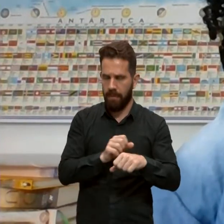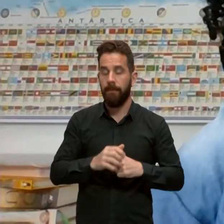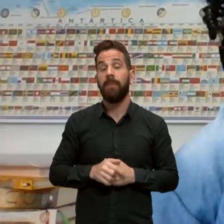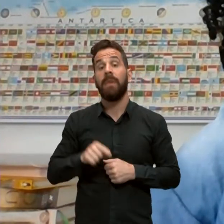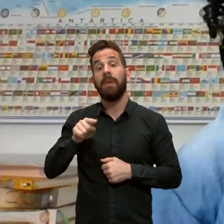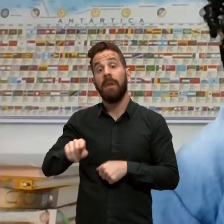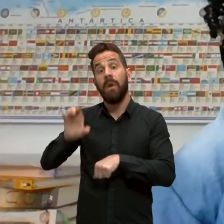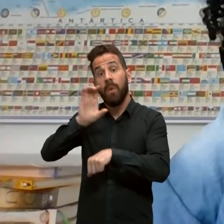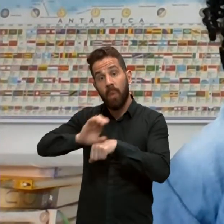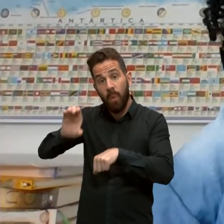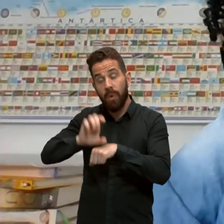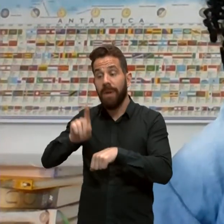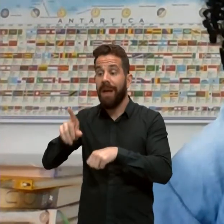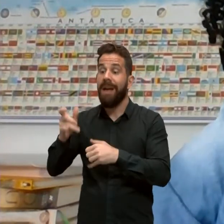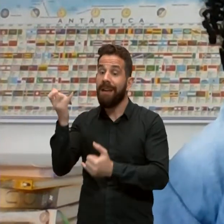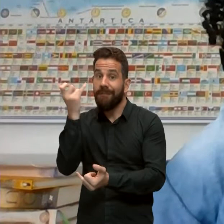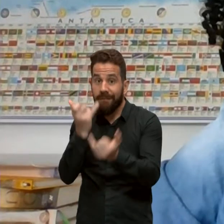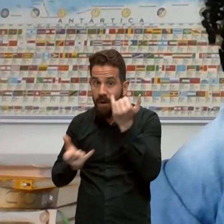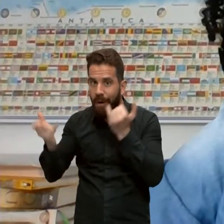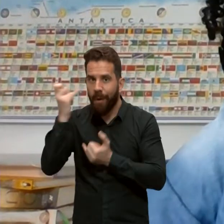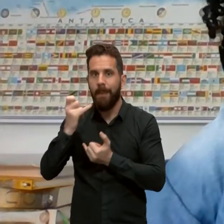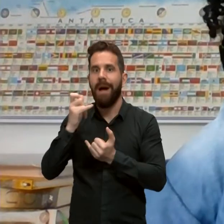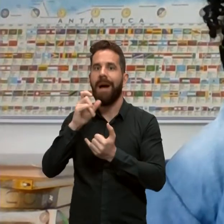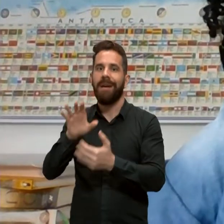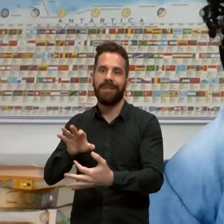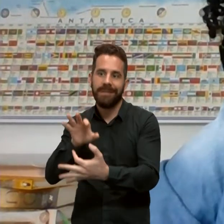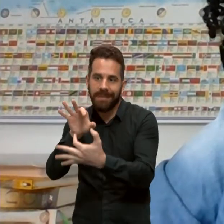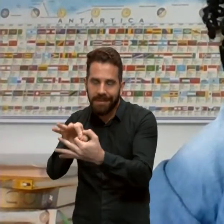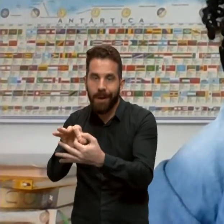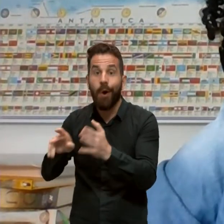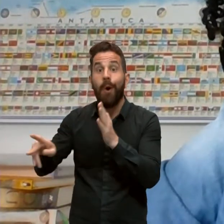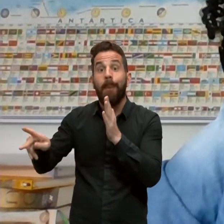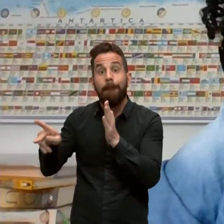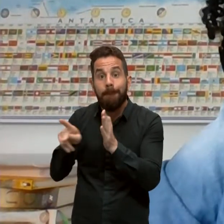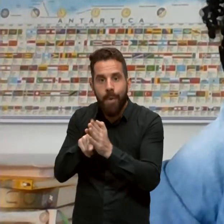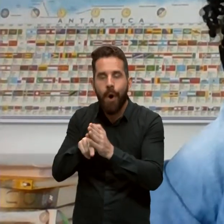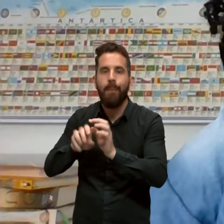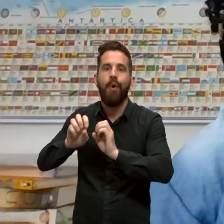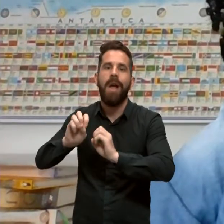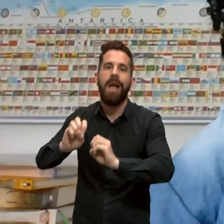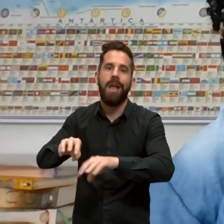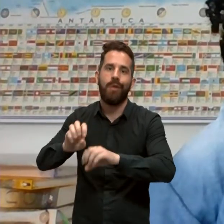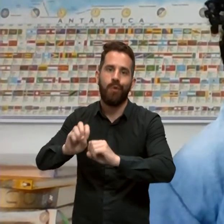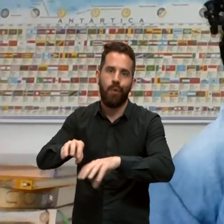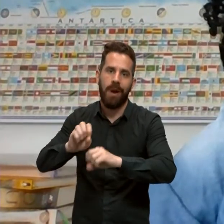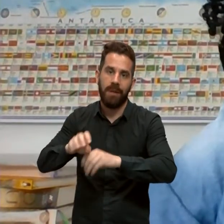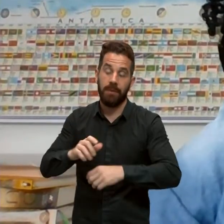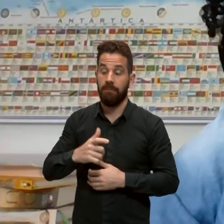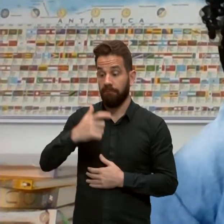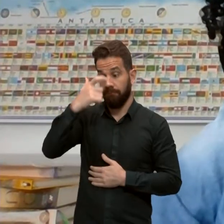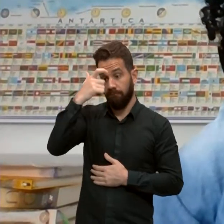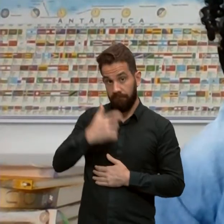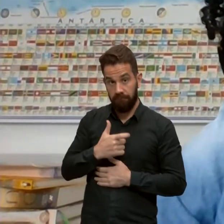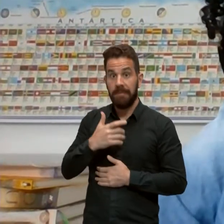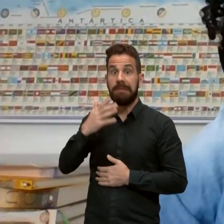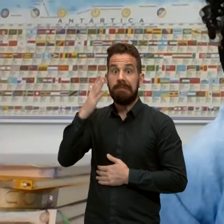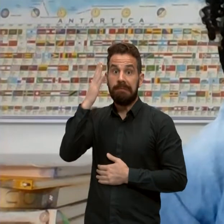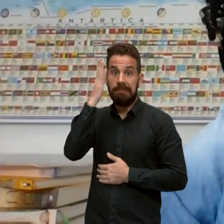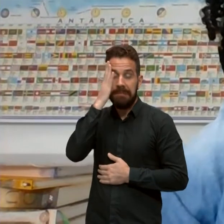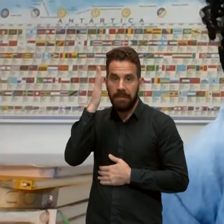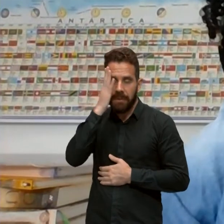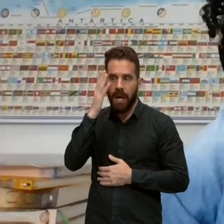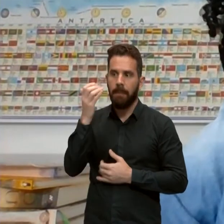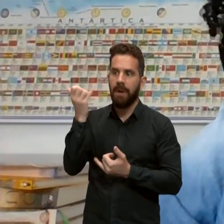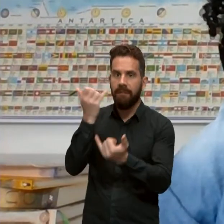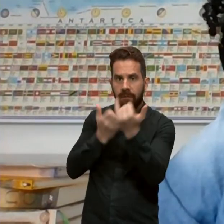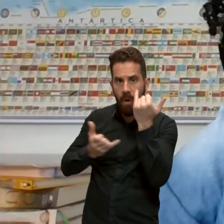da informação para a educação. O ser letrado informacionalmente é aquele que sabe utilizar a